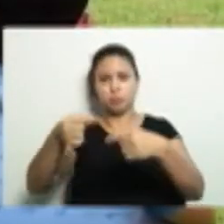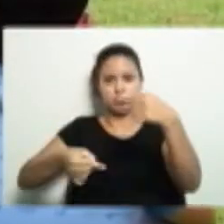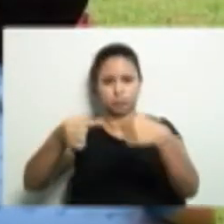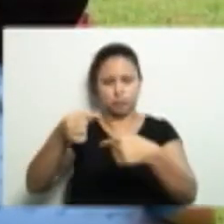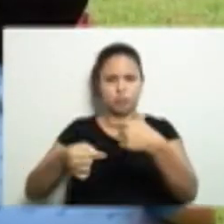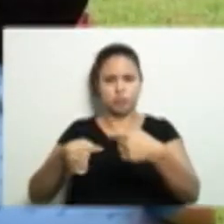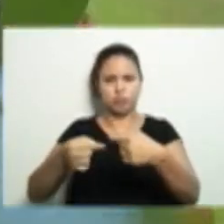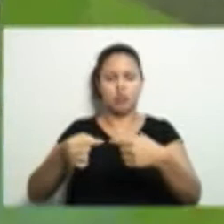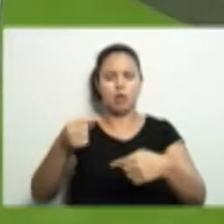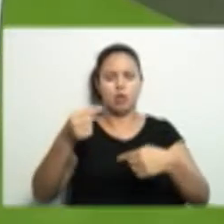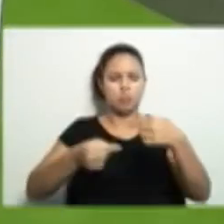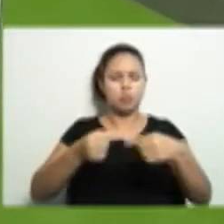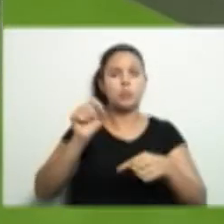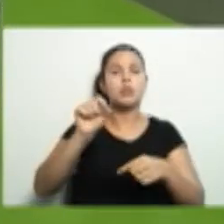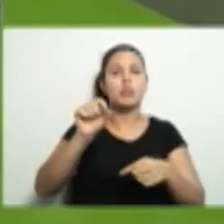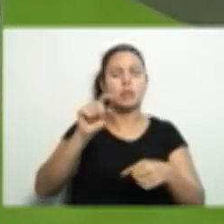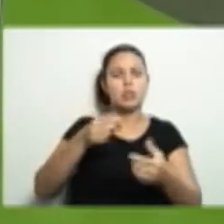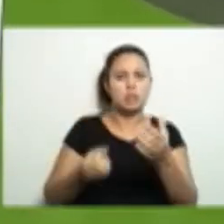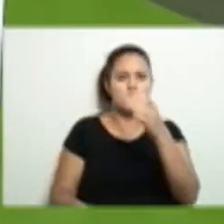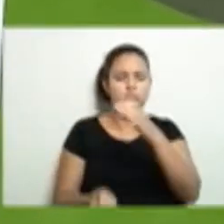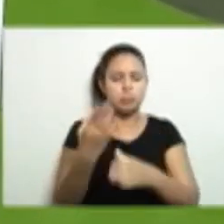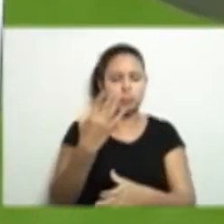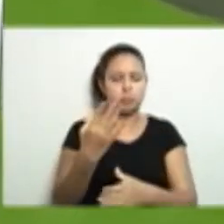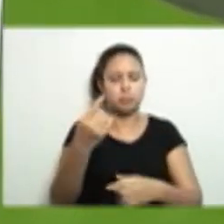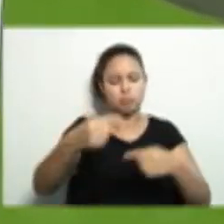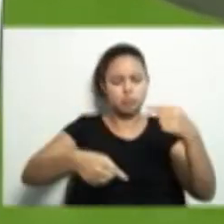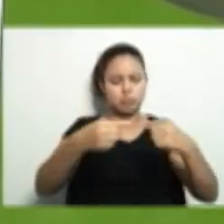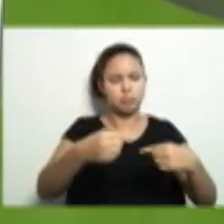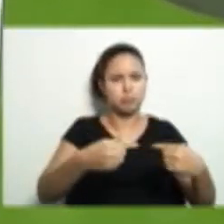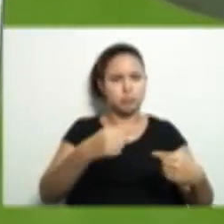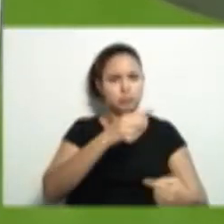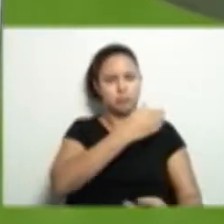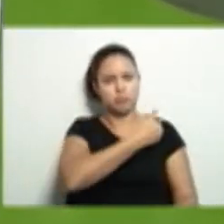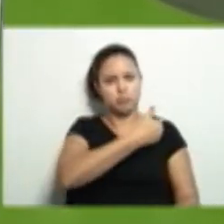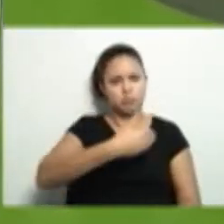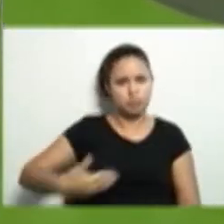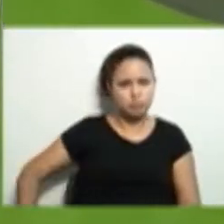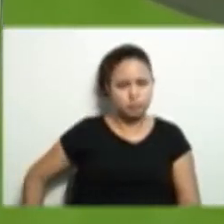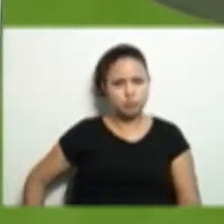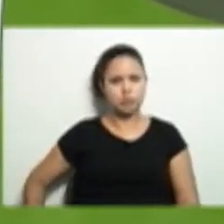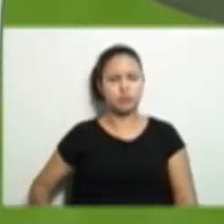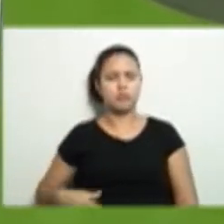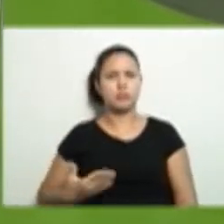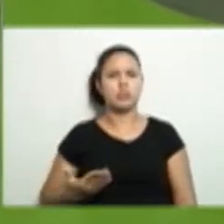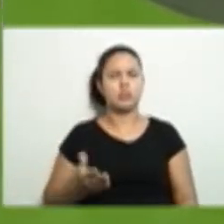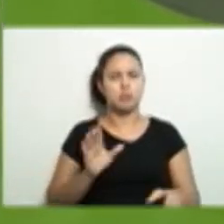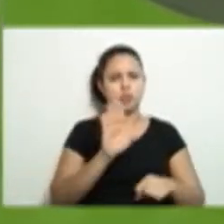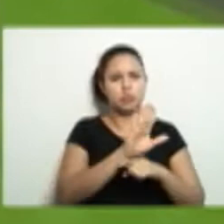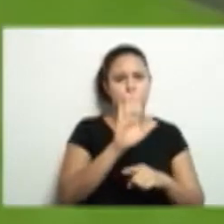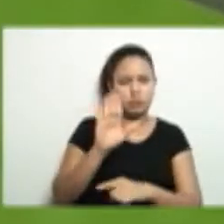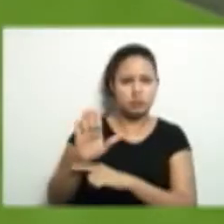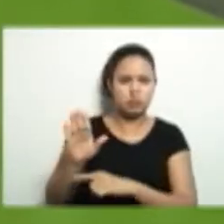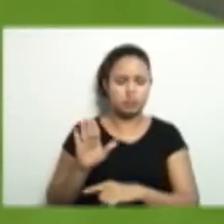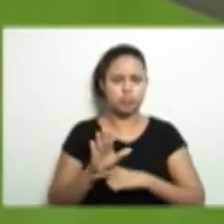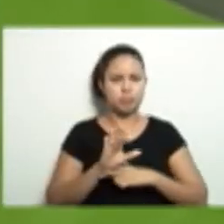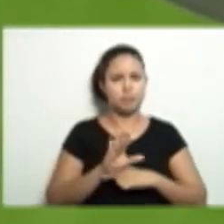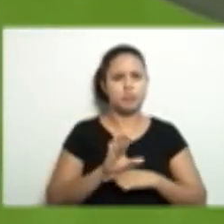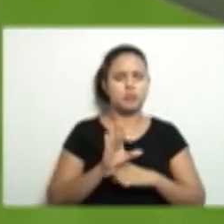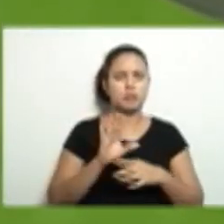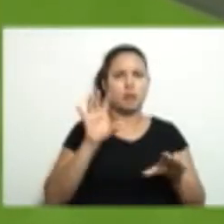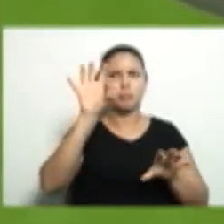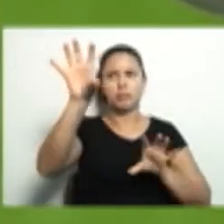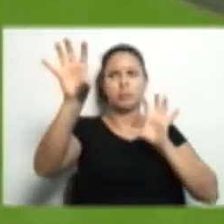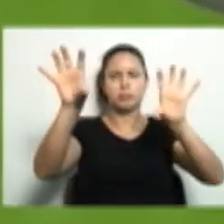públicas adequadas. De lá para cá, foram criados vários grupos em defesa da igualdade de renda entre as regiões. Até que nos